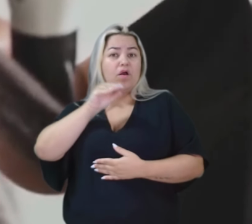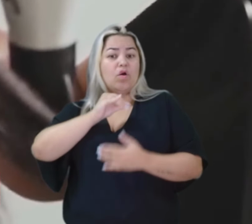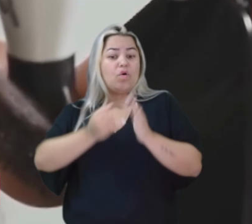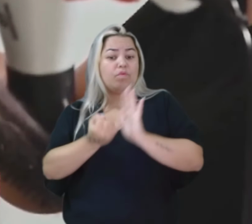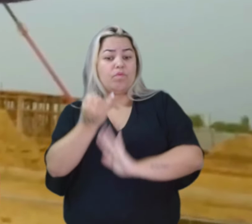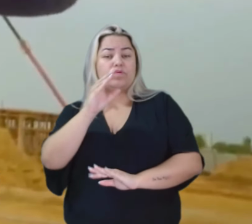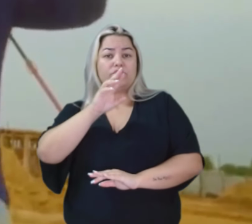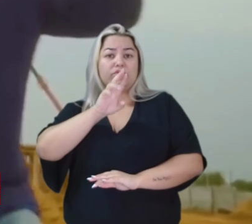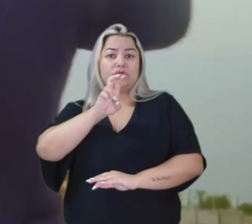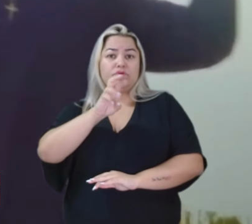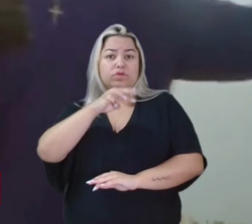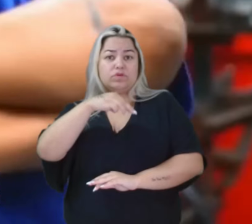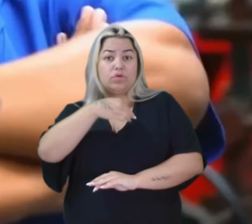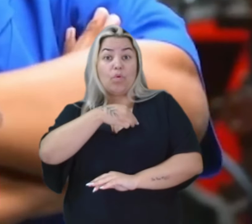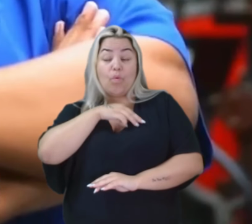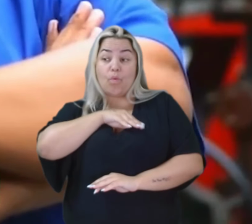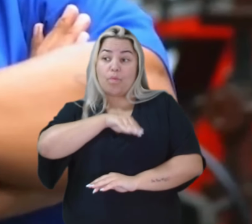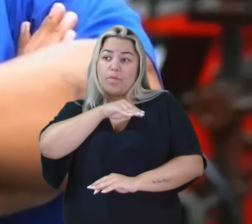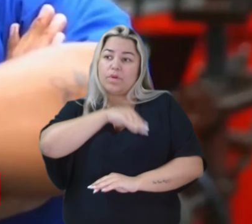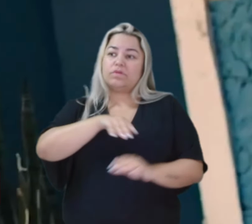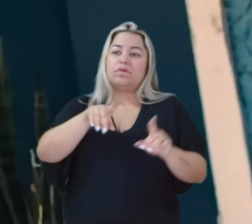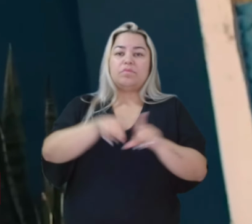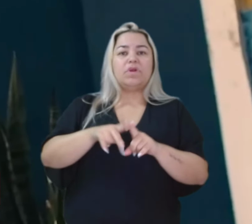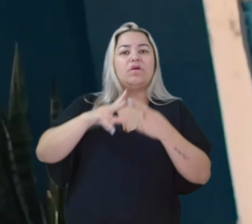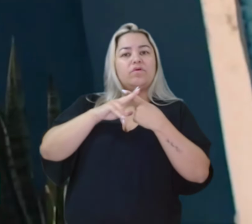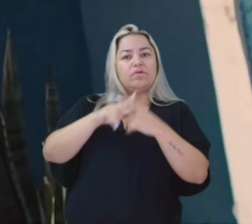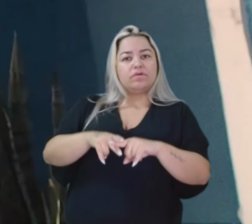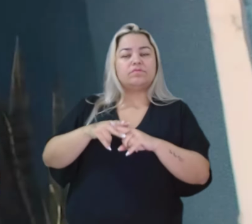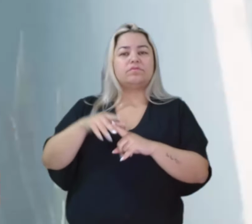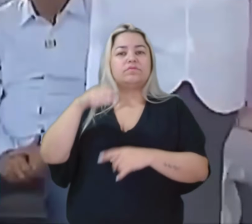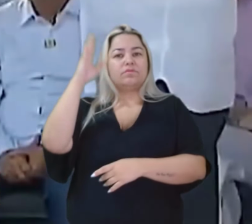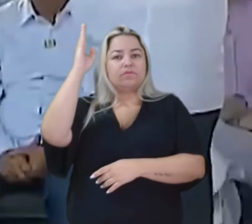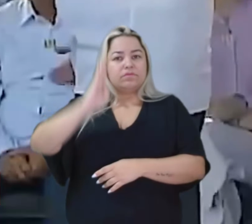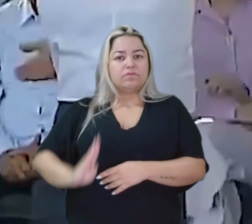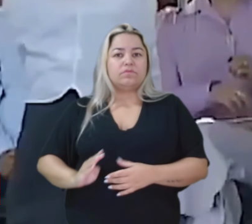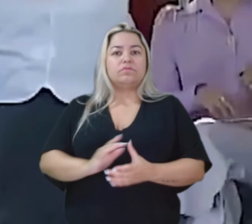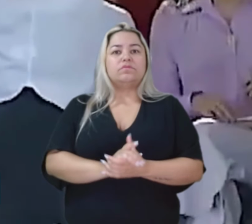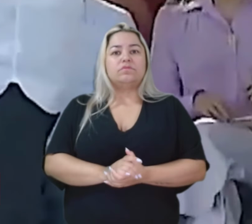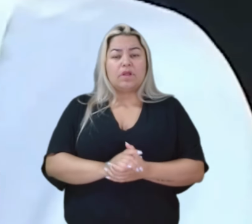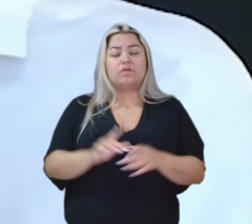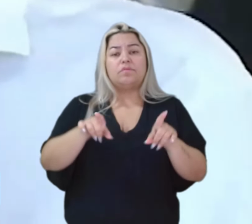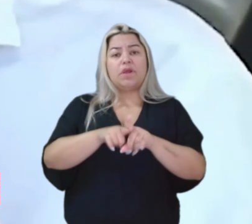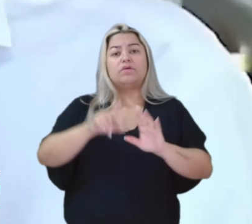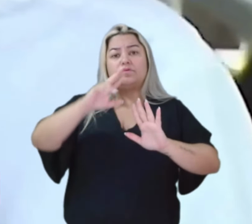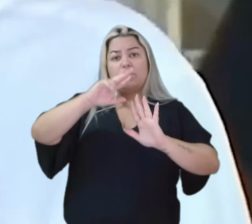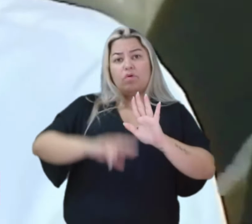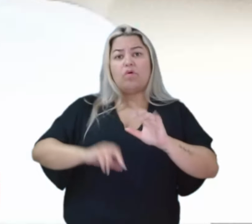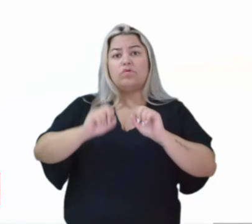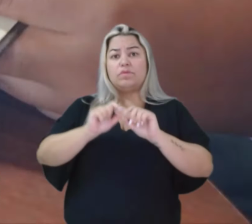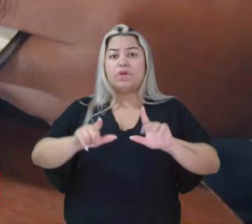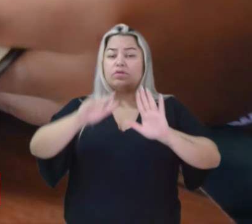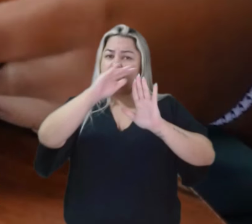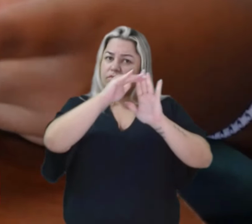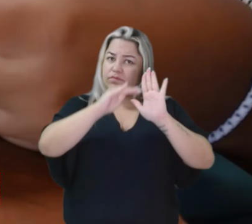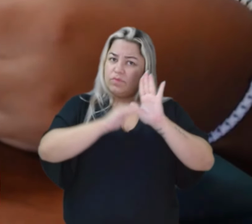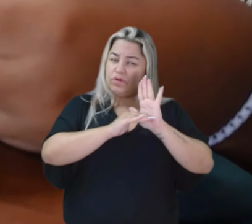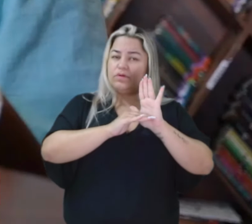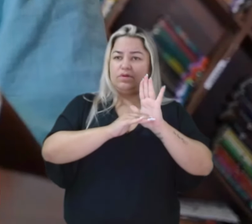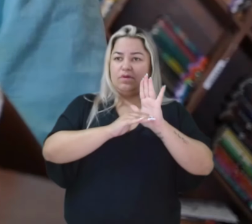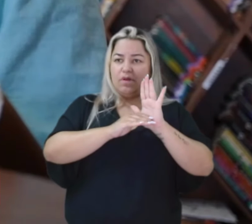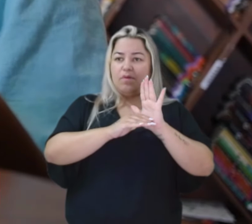até R$5 mil, a maior reforma da história do país. Também registramos o lançamento do programa Pé de